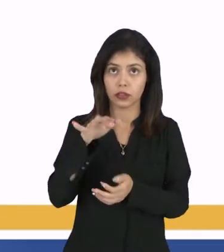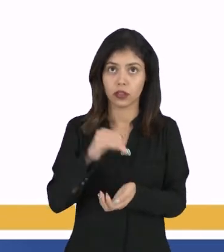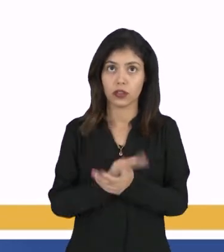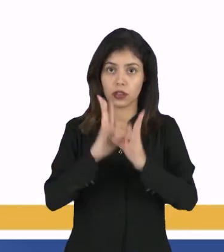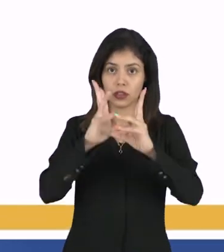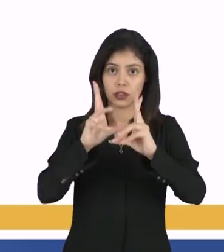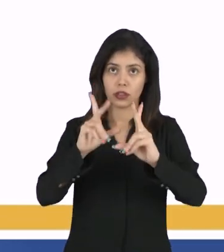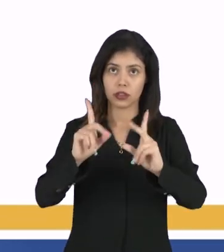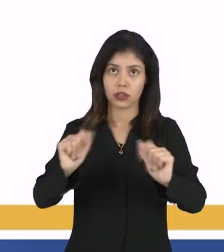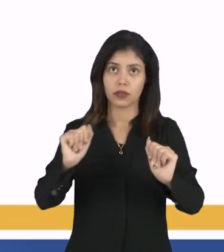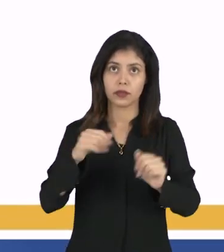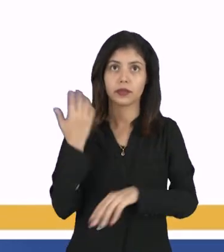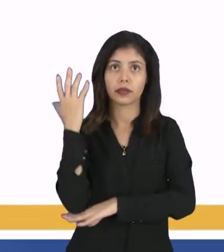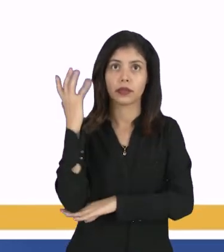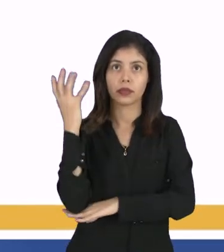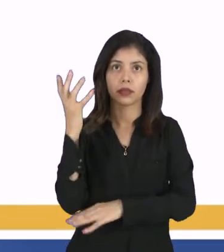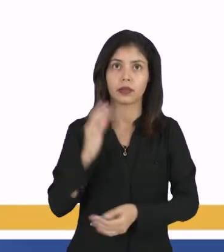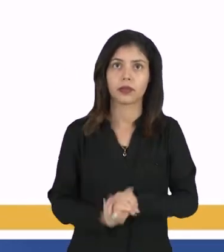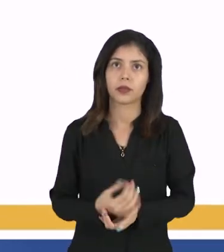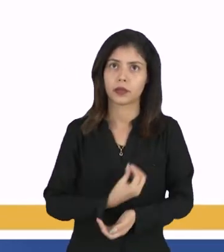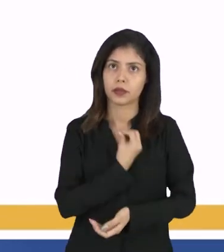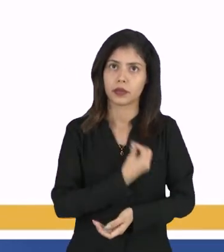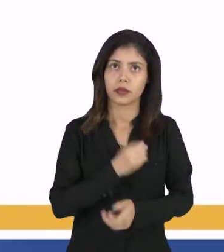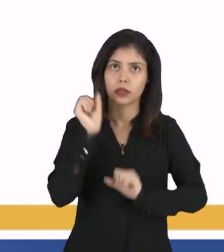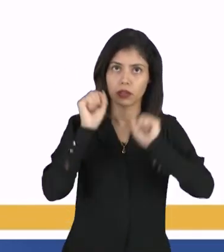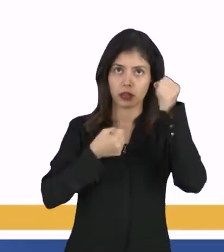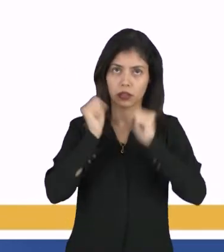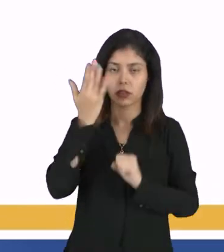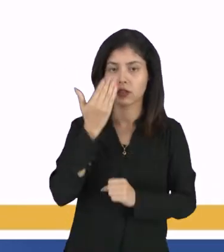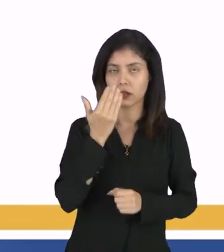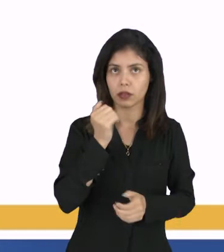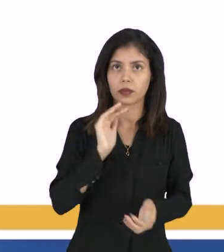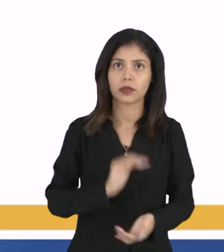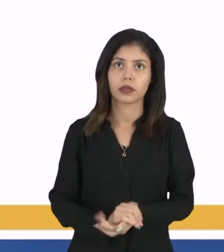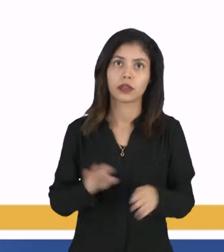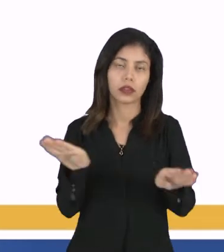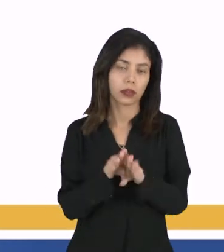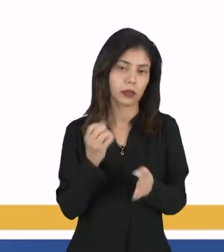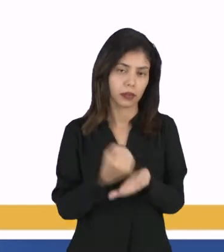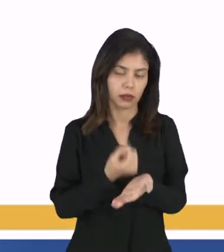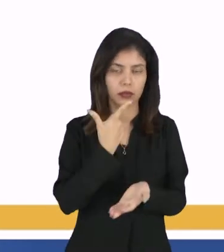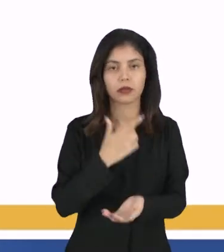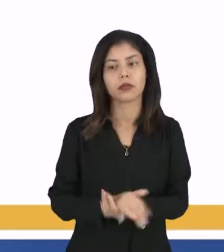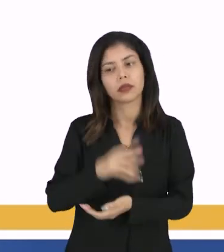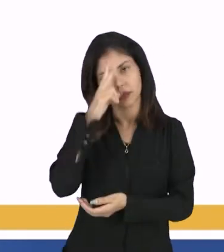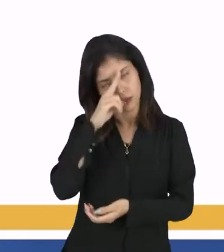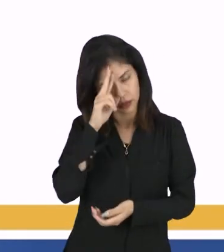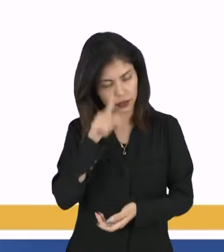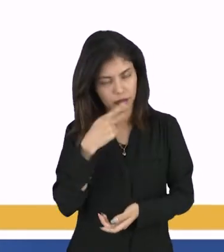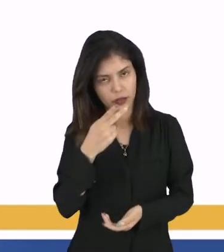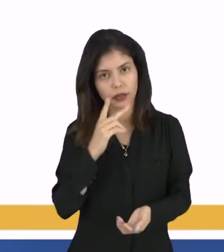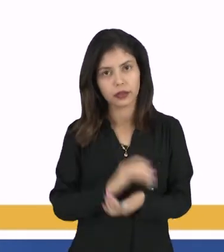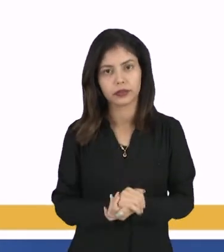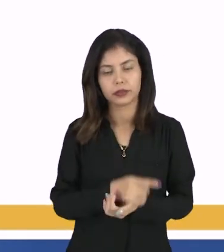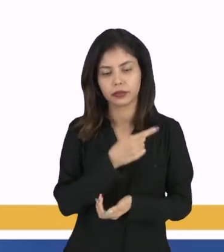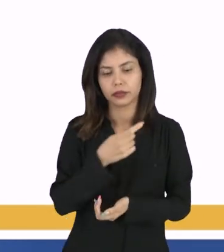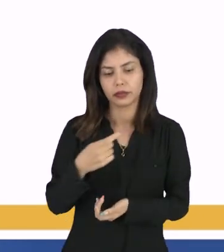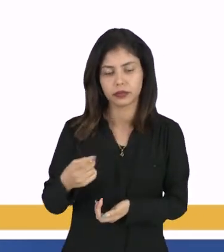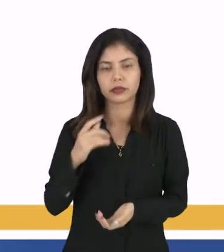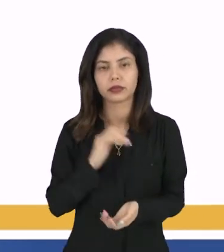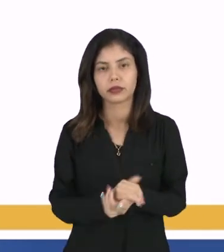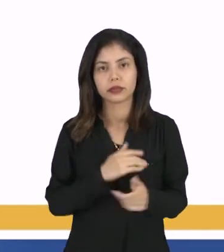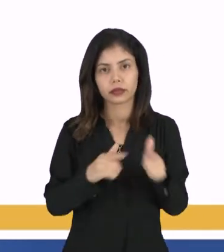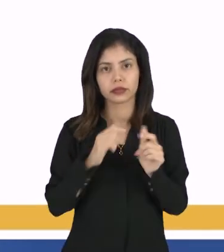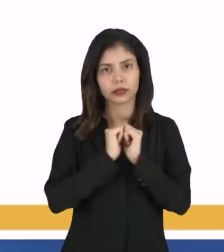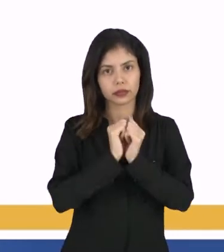de decompositores na natureza. Estão presentes na indústria alimentícia e de medicamentos. Então, lembra lá, eu falei para vocês que as bactérias,